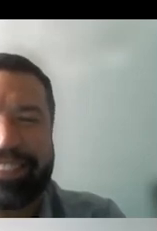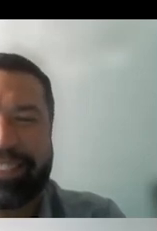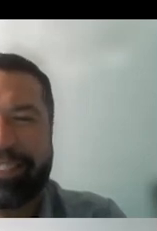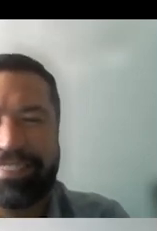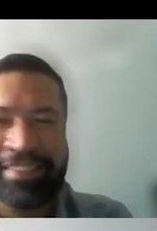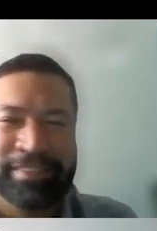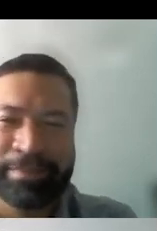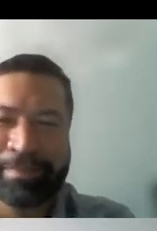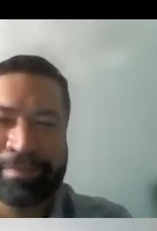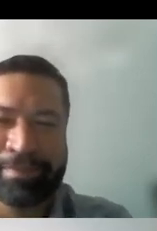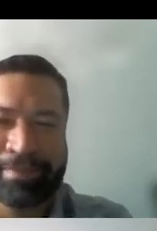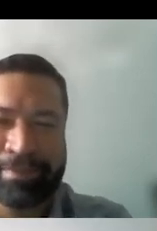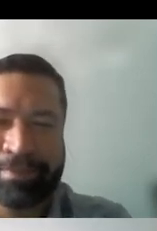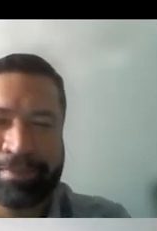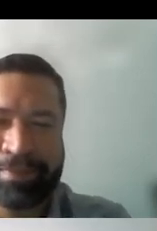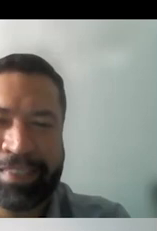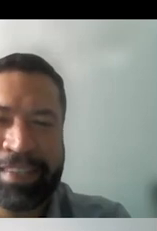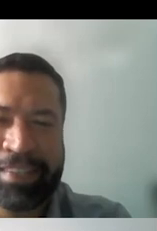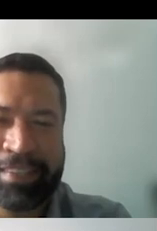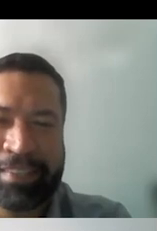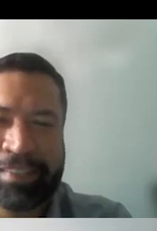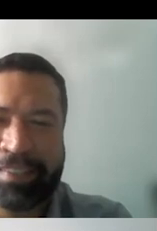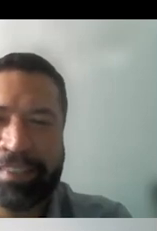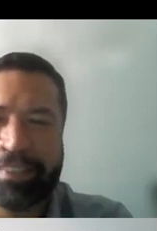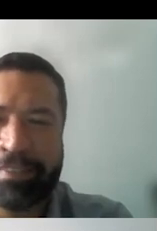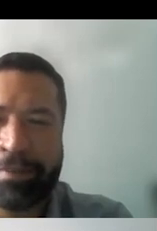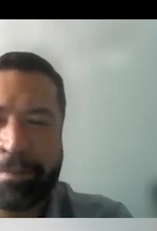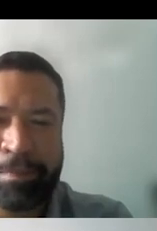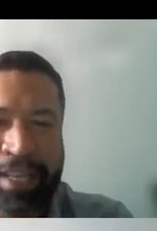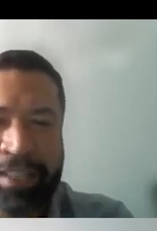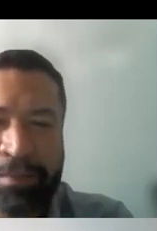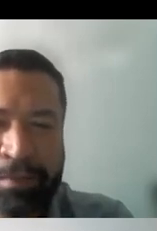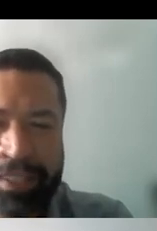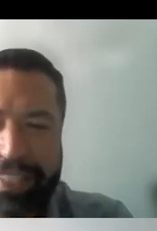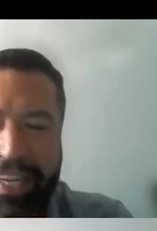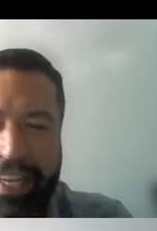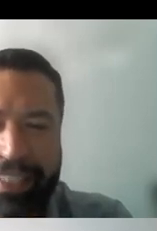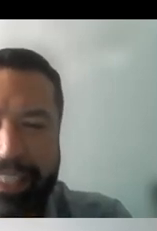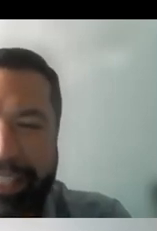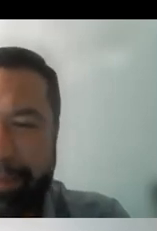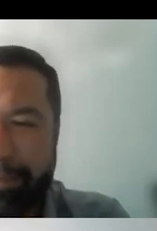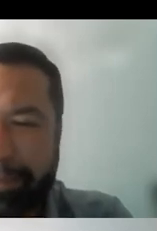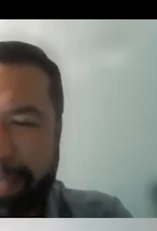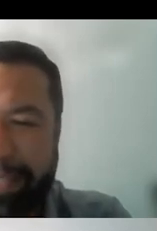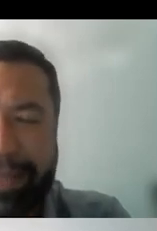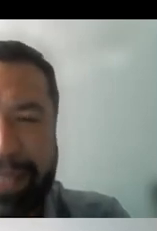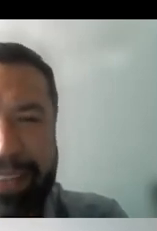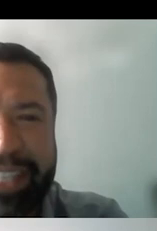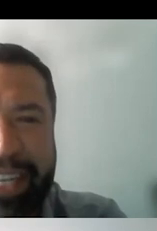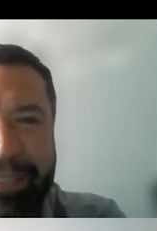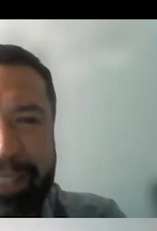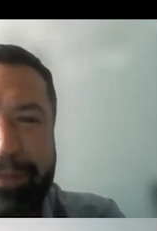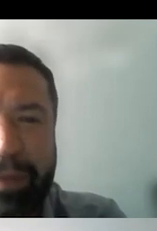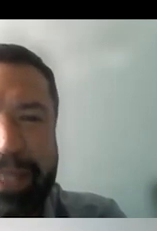Bom, vocês deram conta. Obrigadíssima, os dois. Bem, então vamos encerrar aqui, né? mais esse